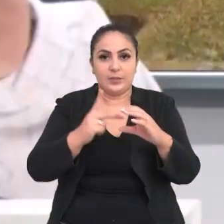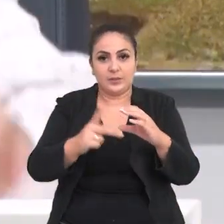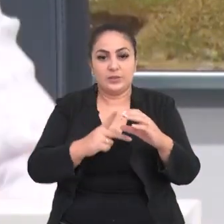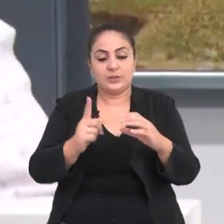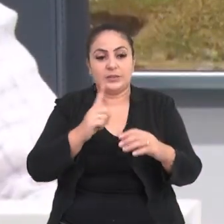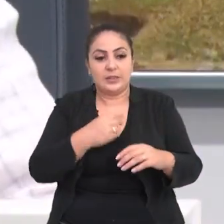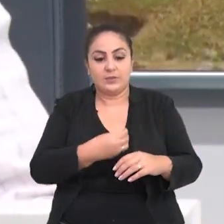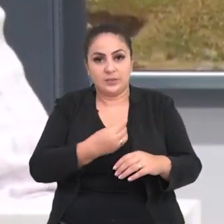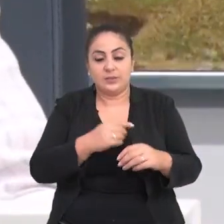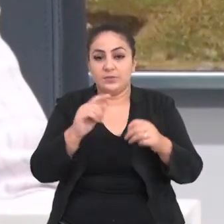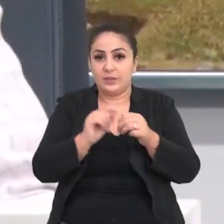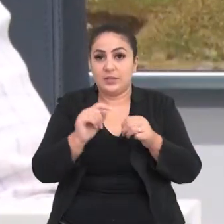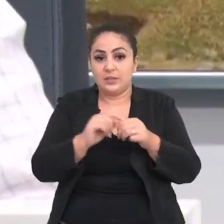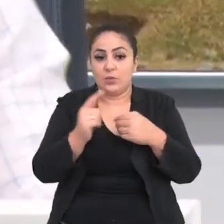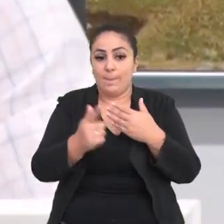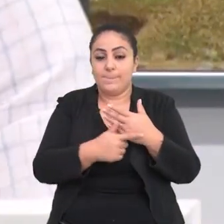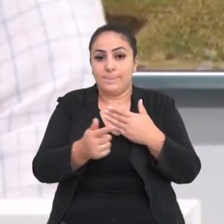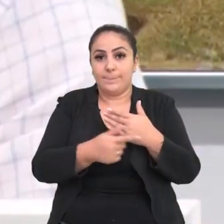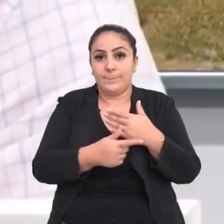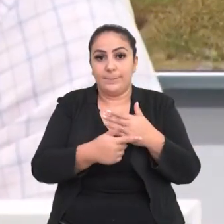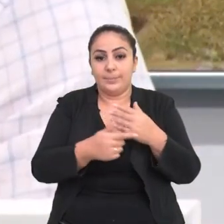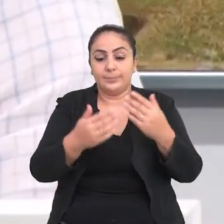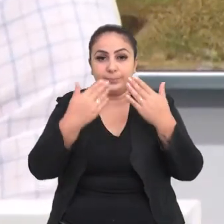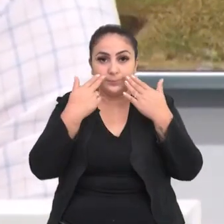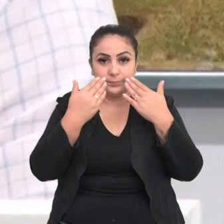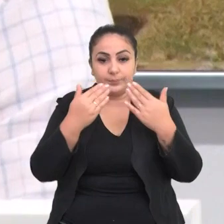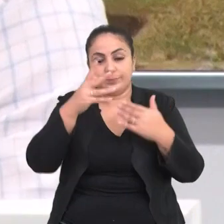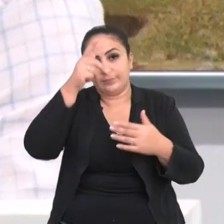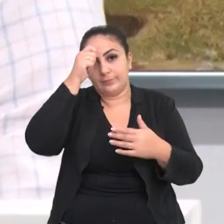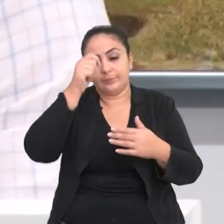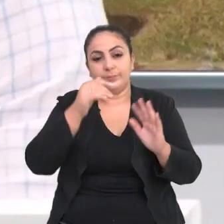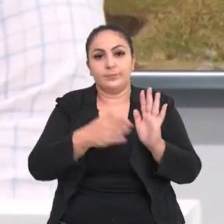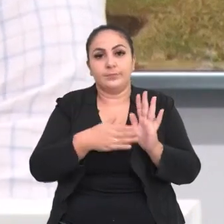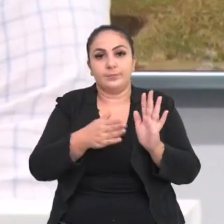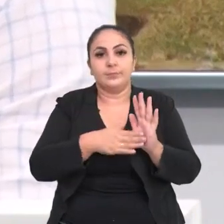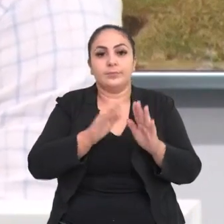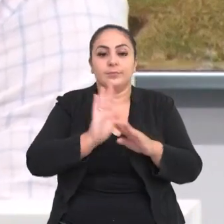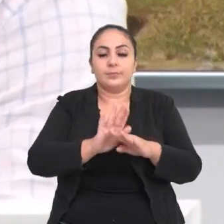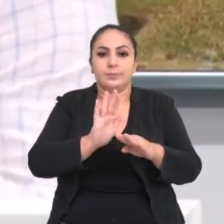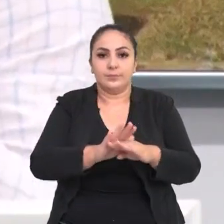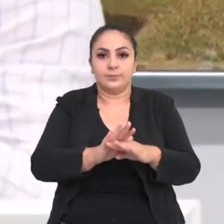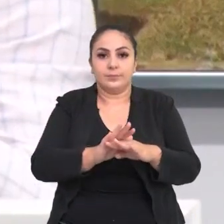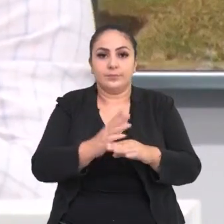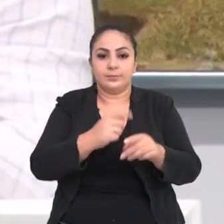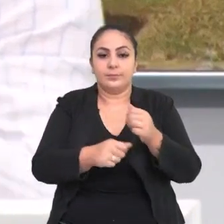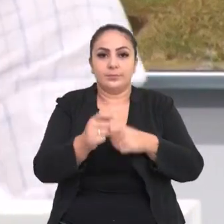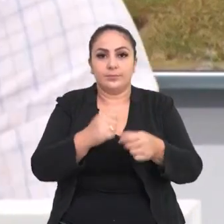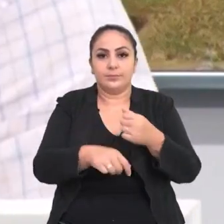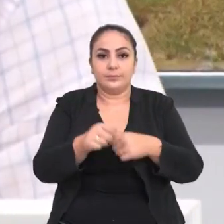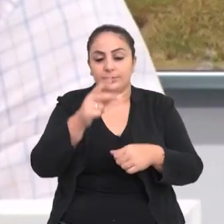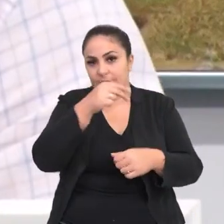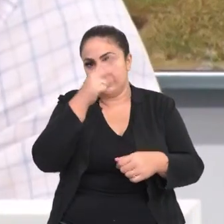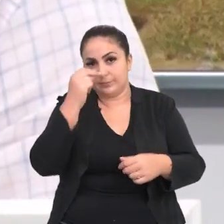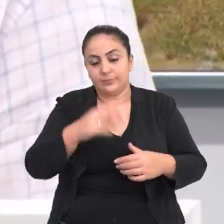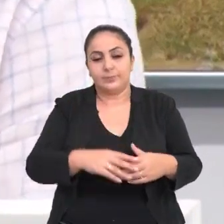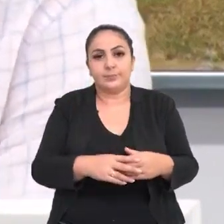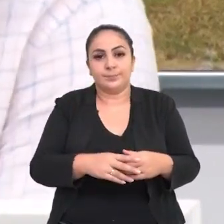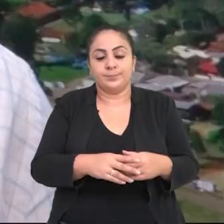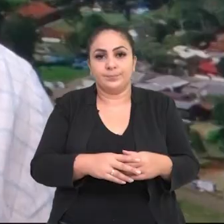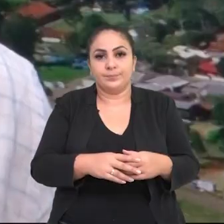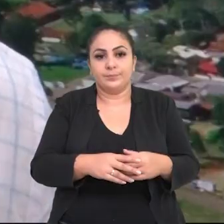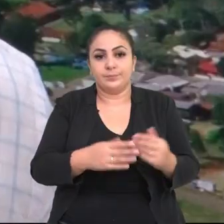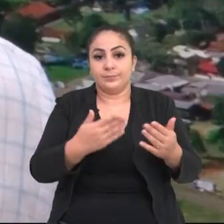de Vereadores está cumprindo o seu papel ao apreciar uma proposta que vai beneficiar a economia do